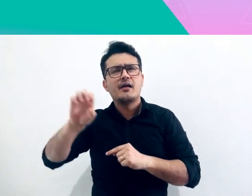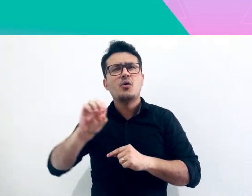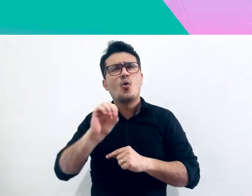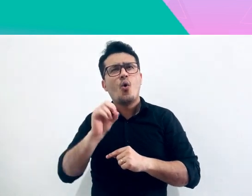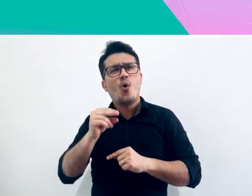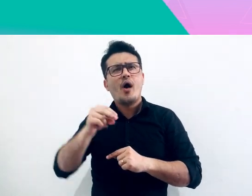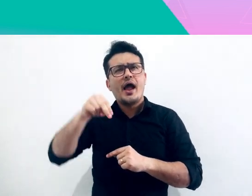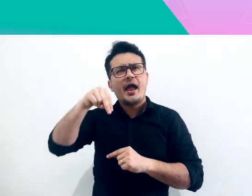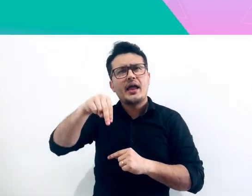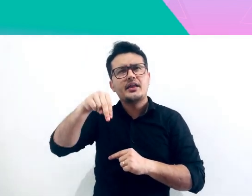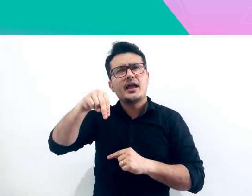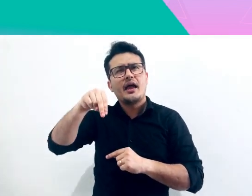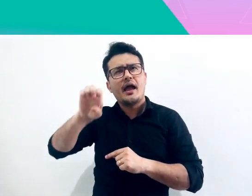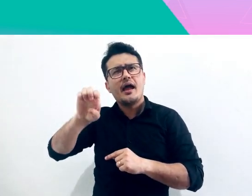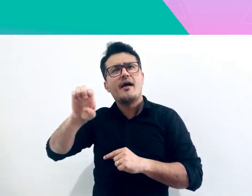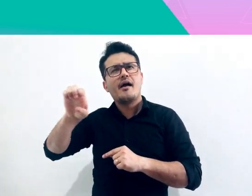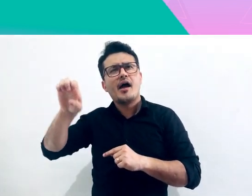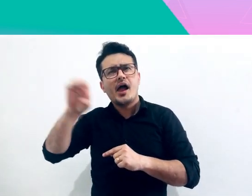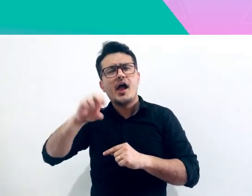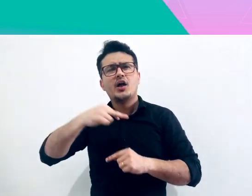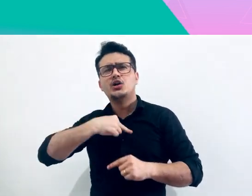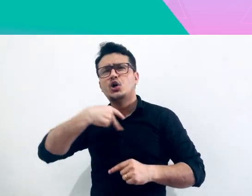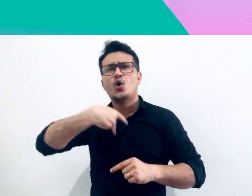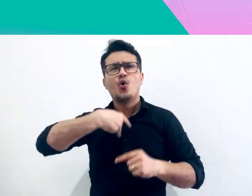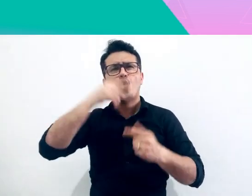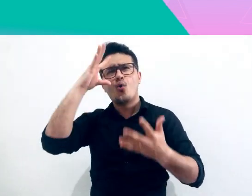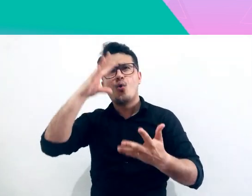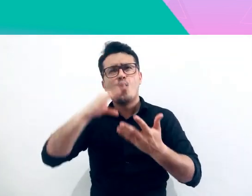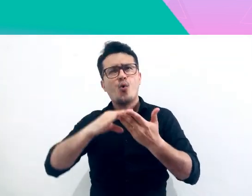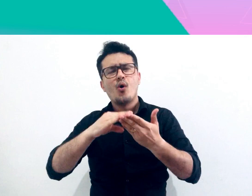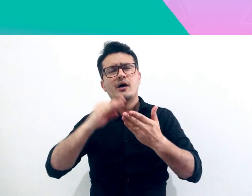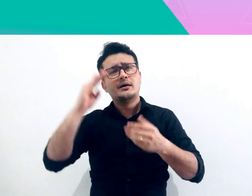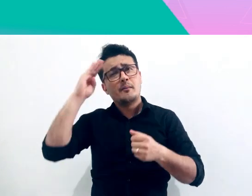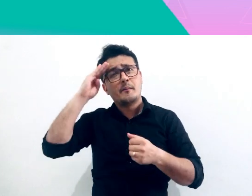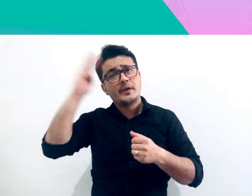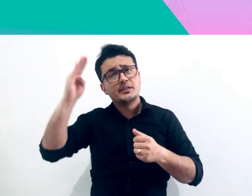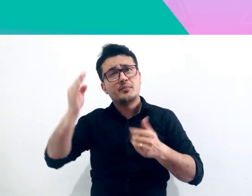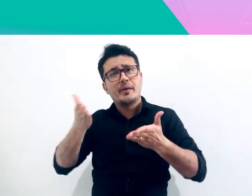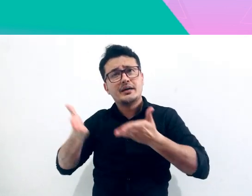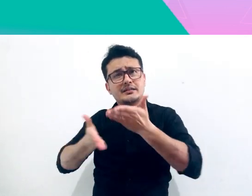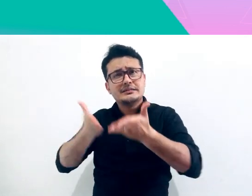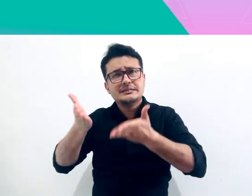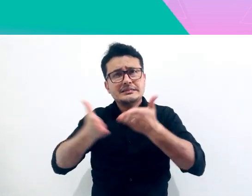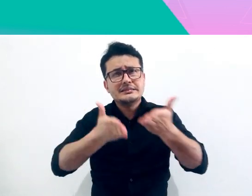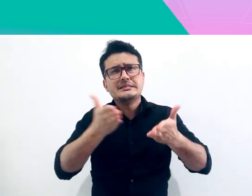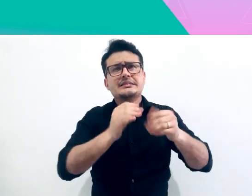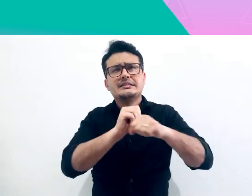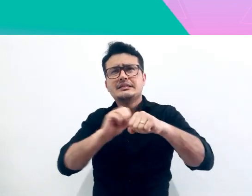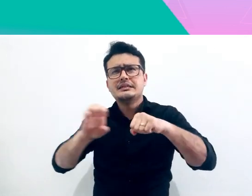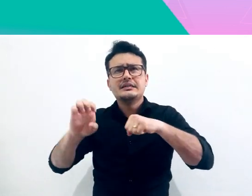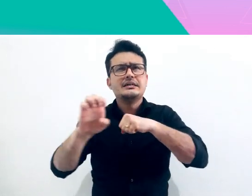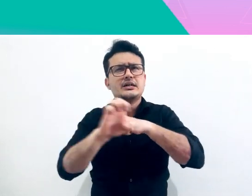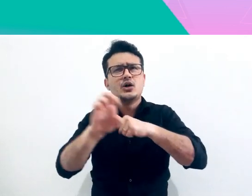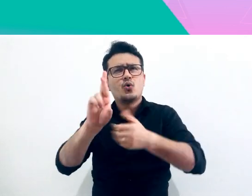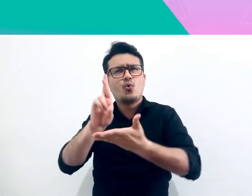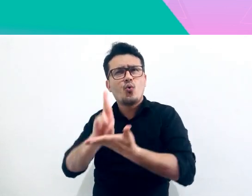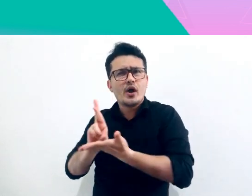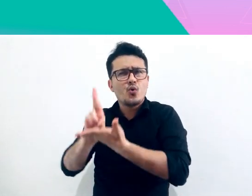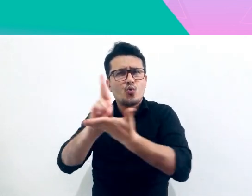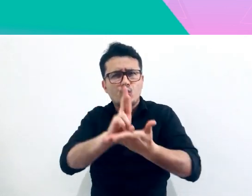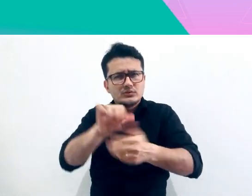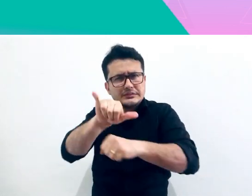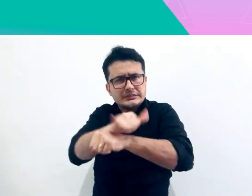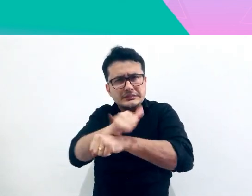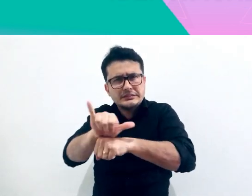educativas específicas, mas a sigla é a mesma, NEE, e o sentido também. Compreende principalmente o